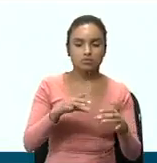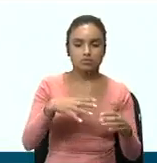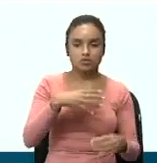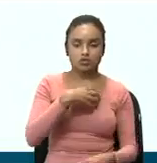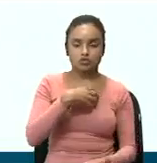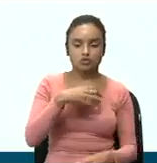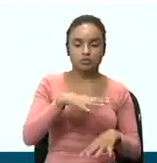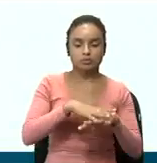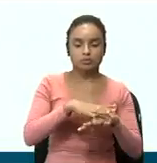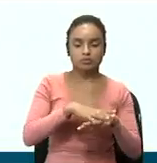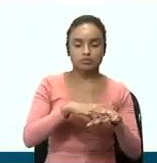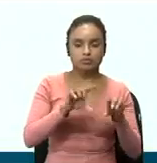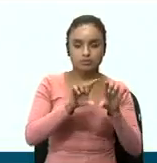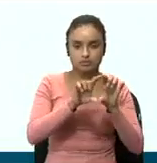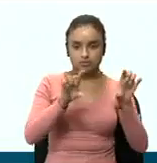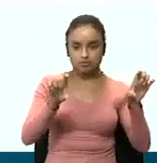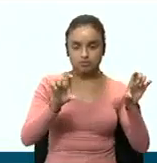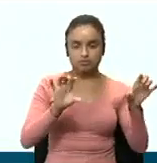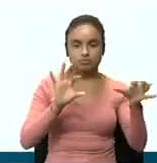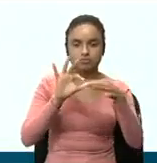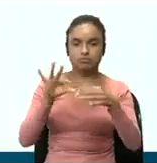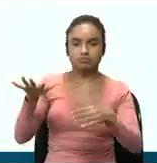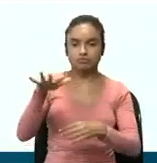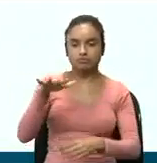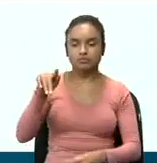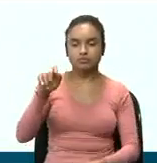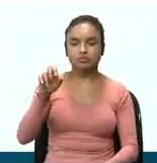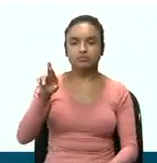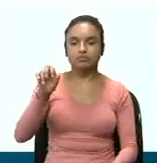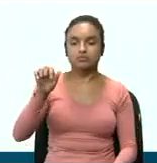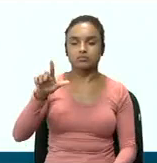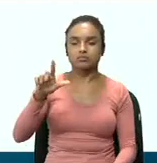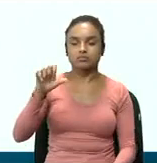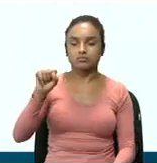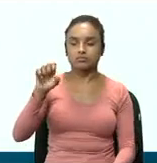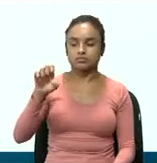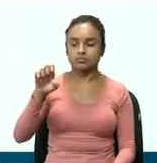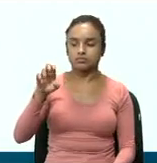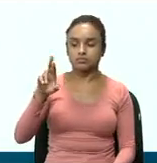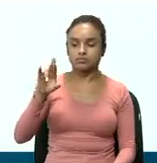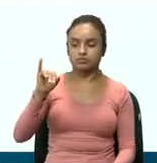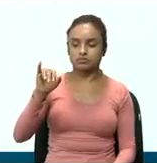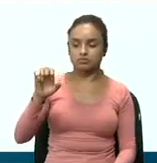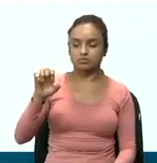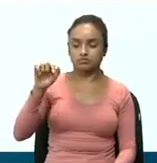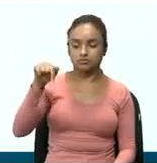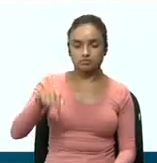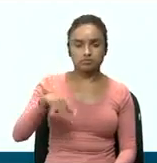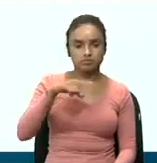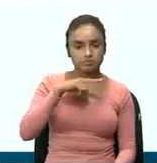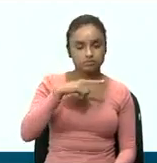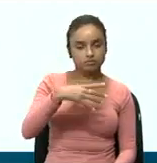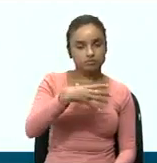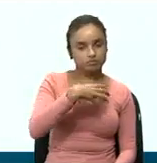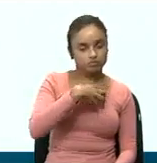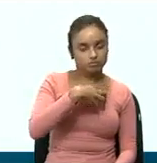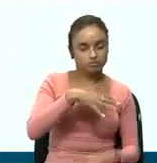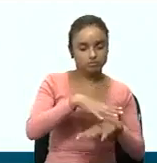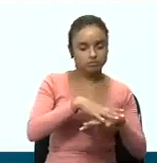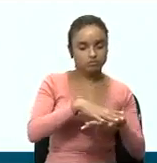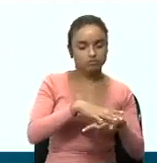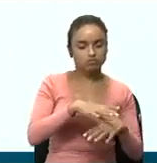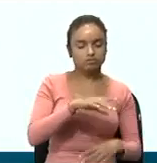coisa que eu vou analisar é o seguinte. Eu tenho essa função. E se eu pensar em n mais 1?